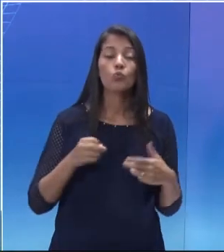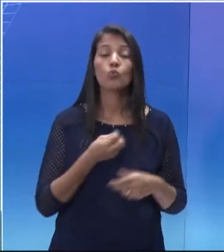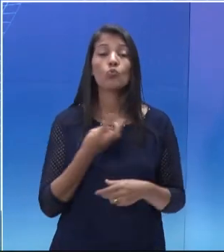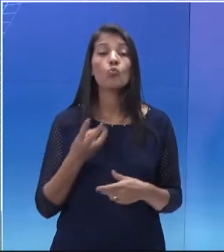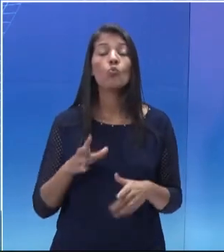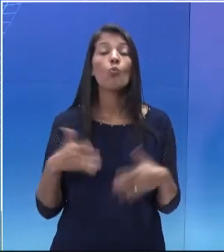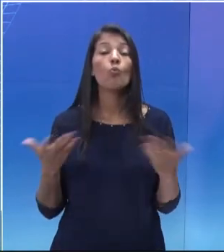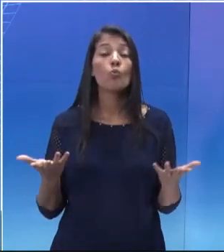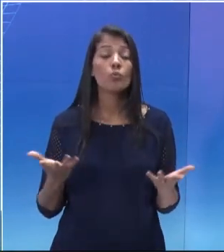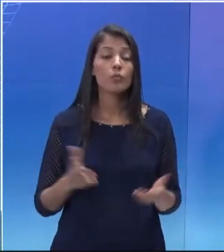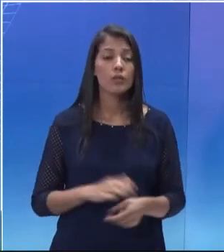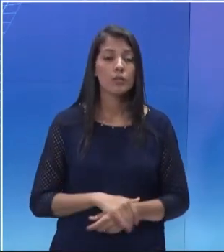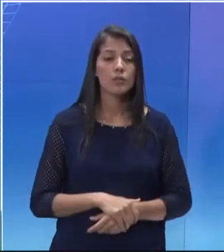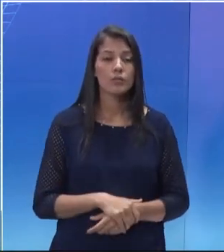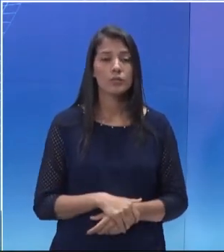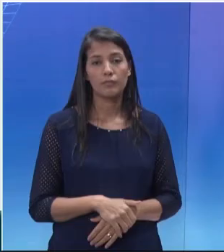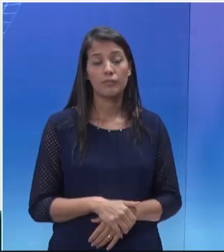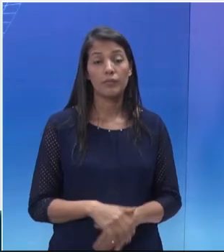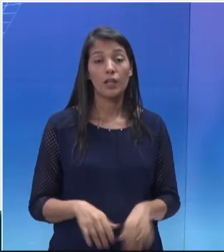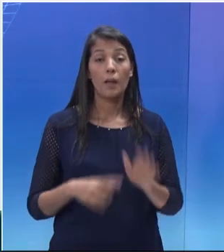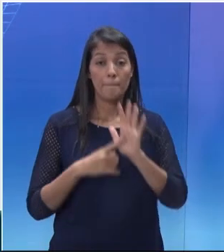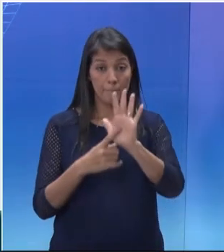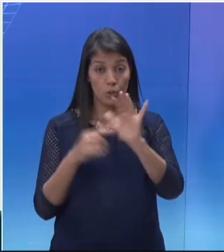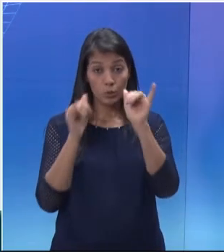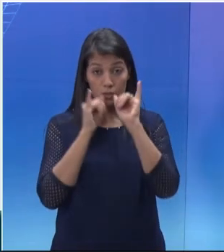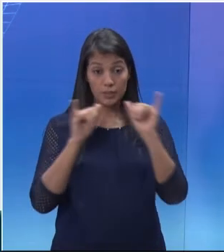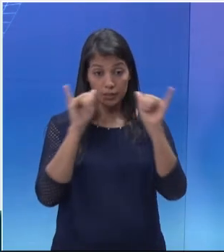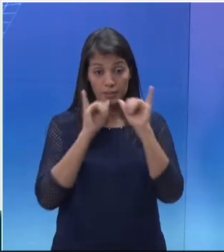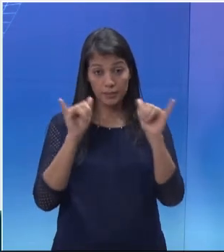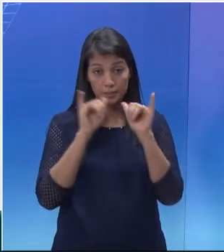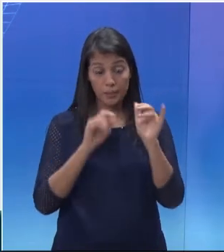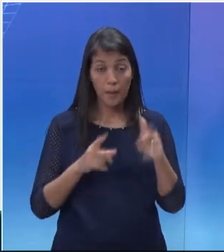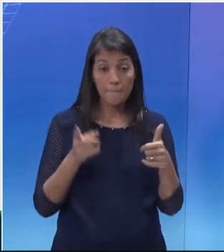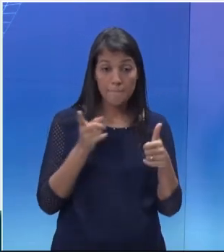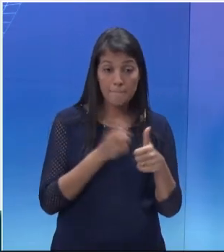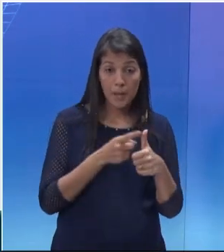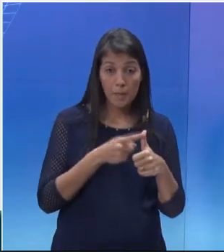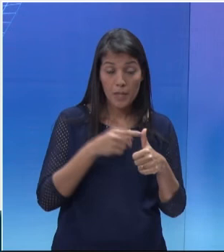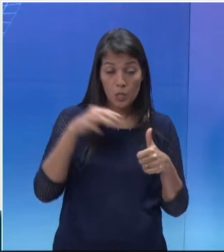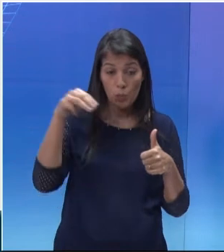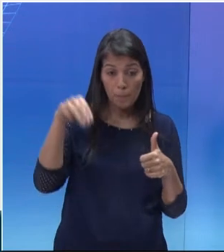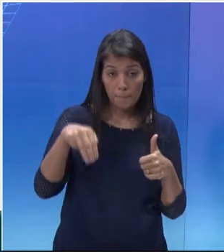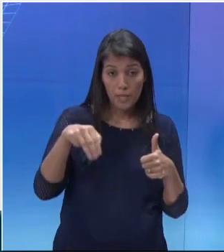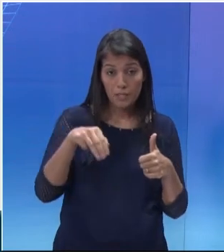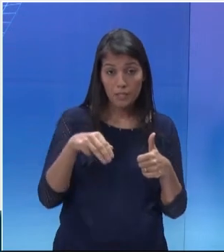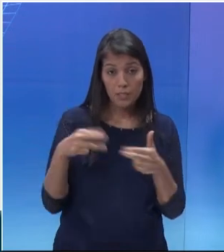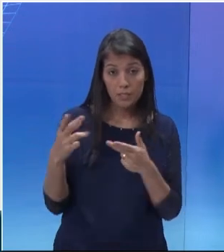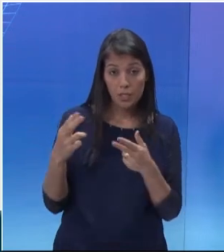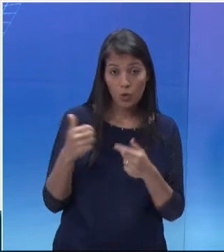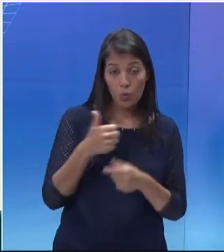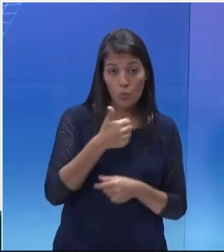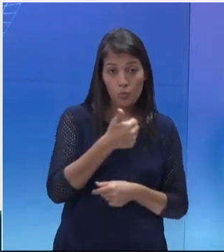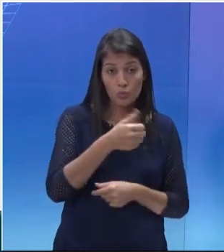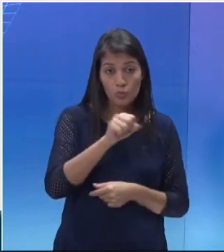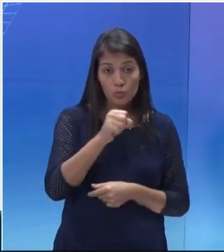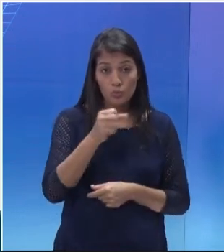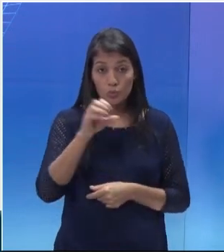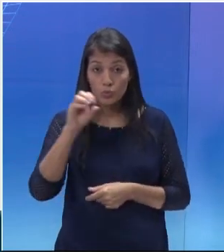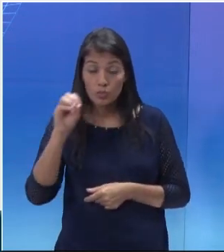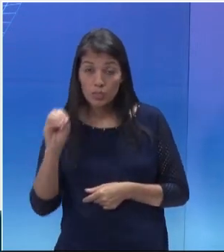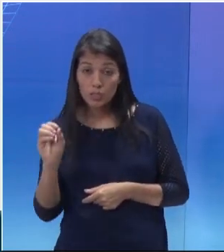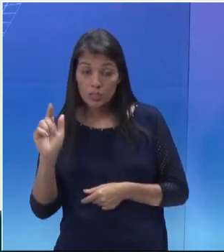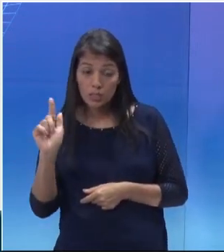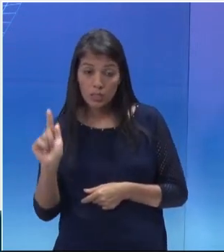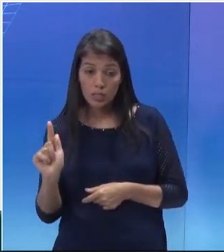acetilsalicílico. Então vamos analisar novamente a equação. Então vamos para os nossos dados. Primeiro, a massa molar do ácido acetilsalicílico